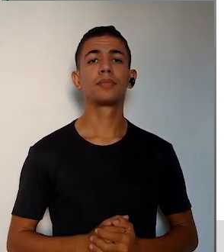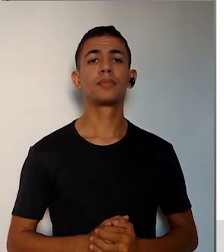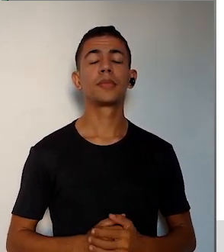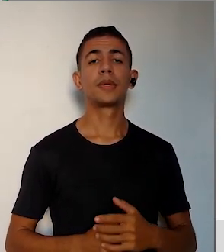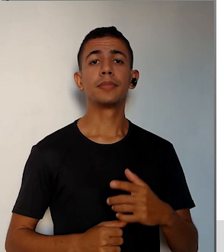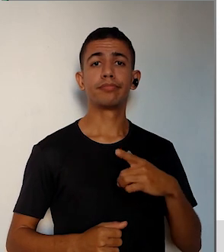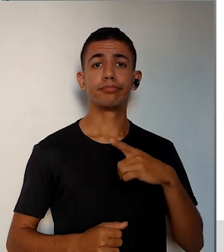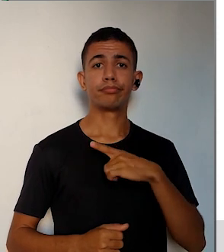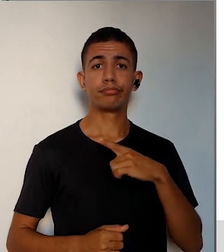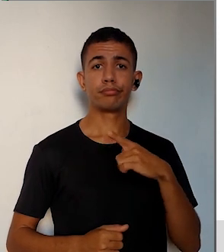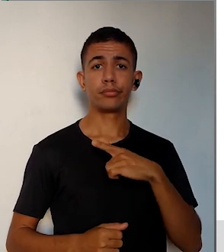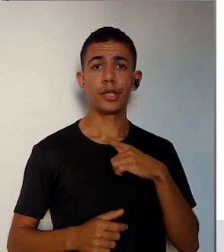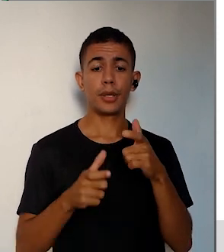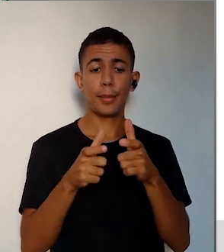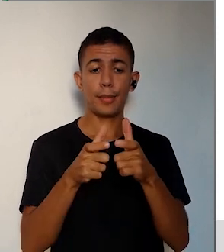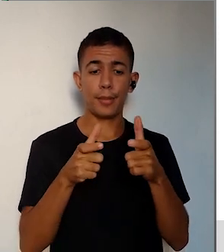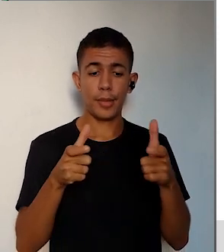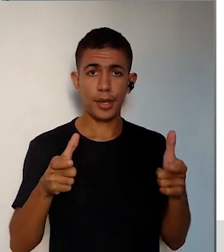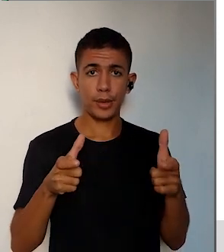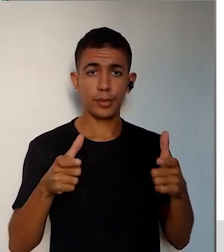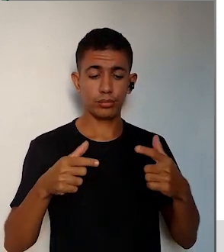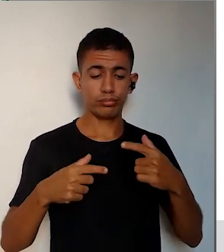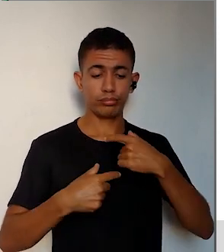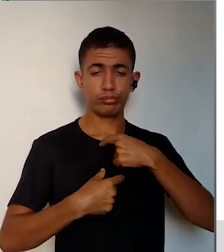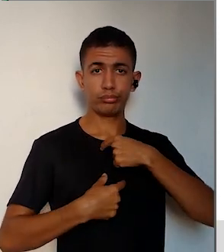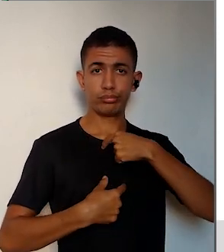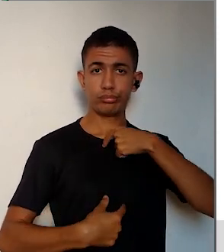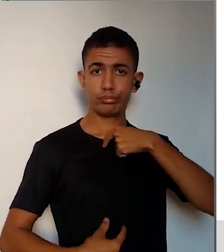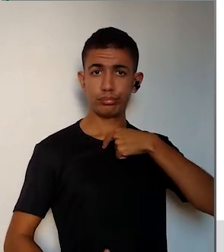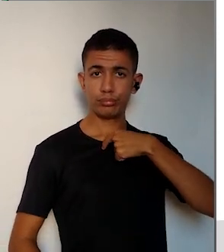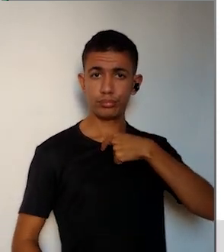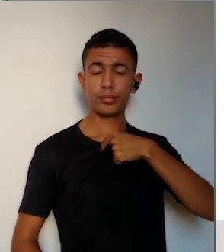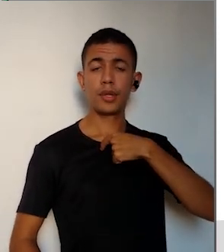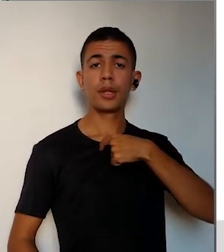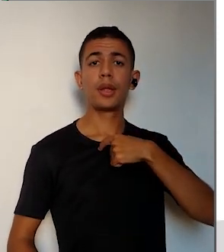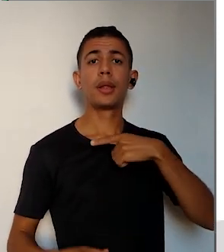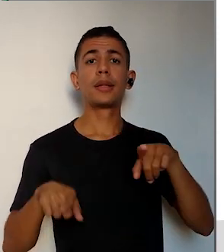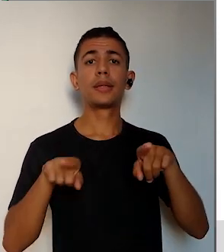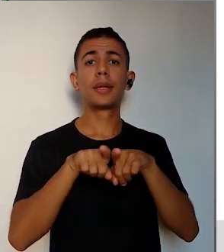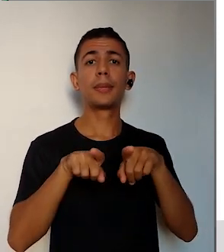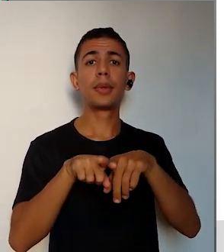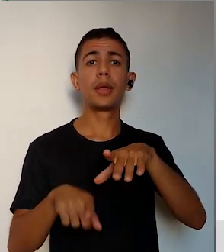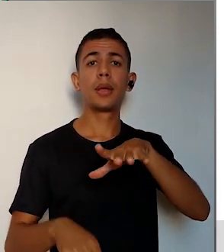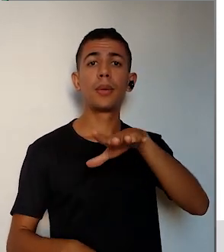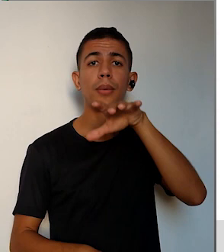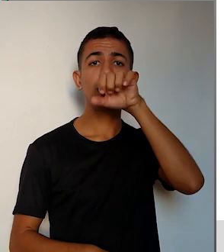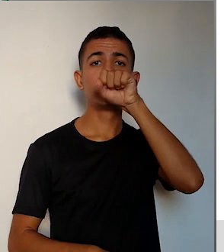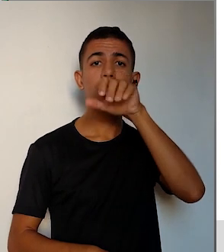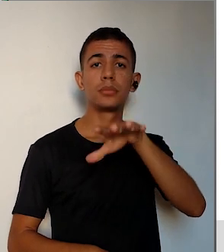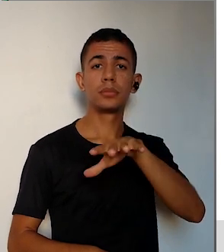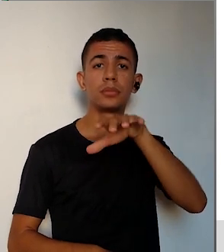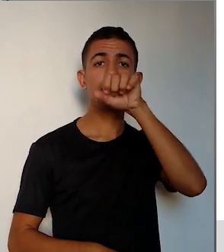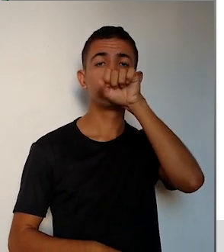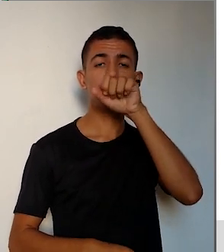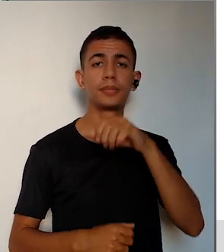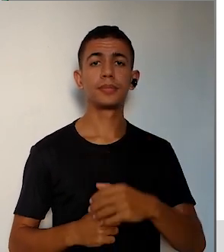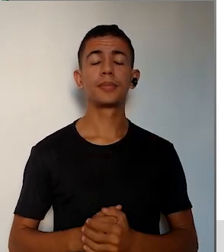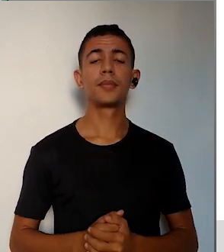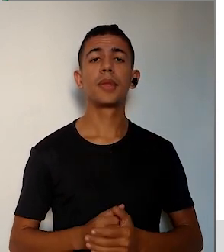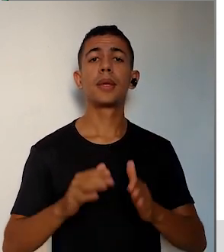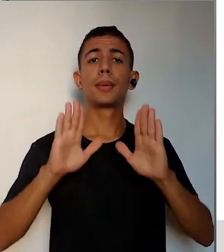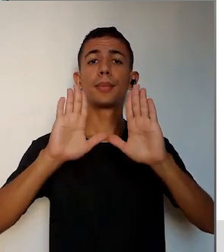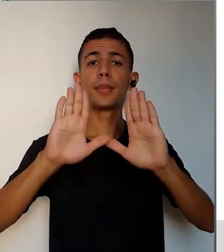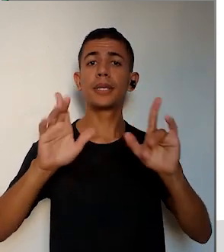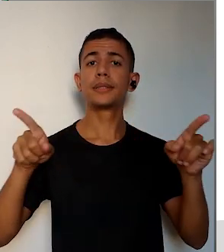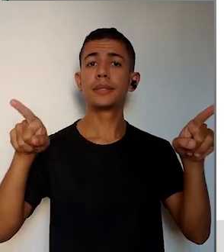glândulas maiores, em passagens do trato respiratório,